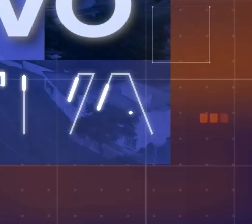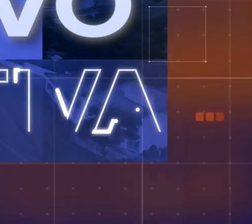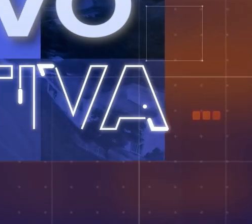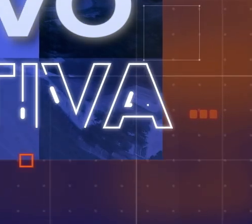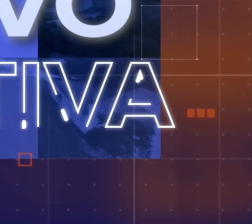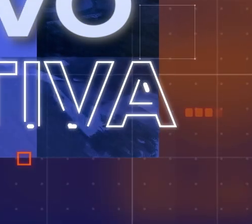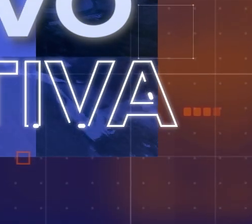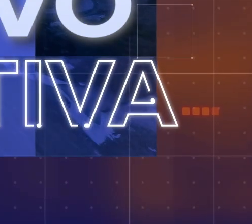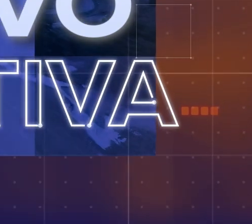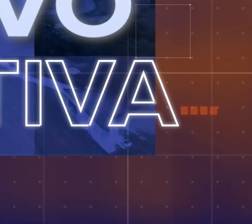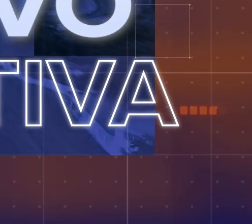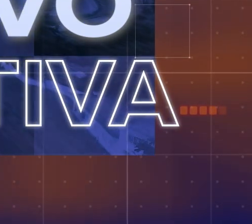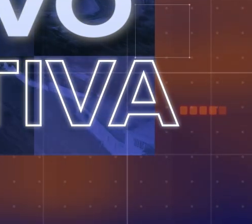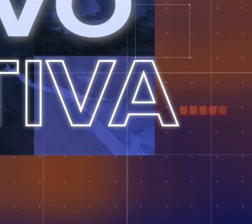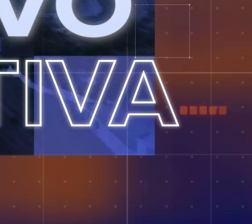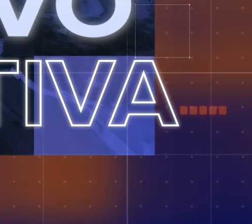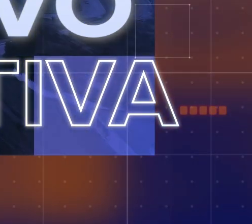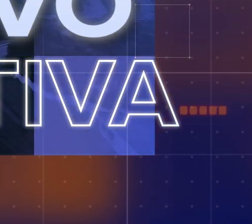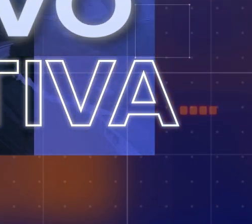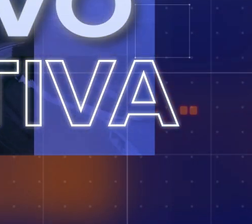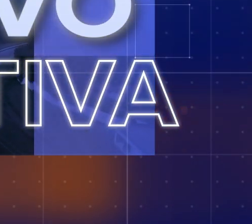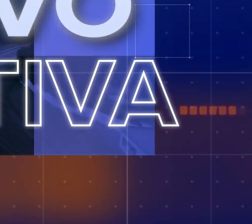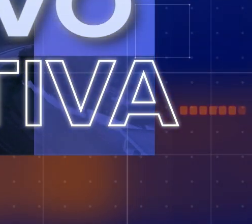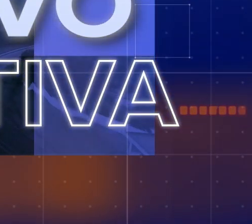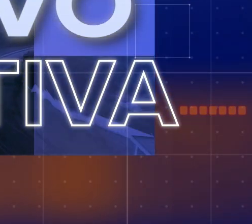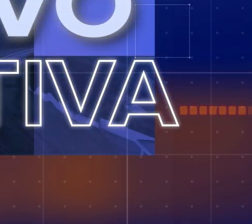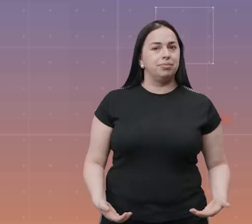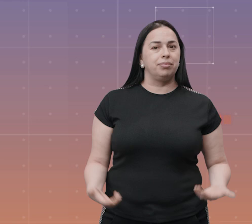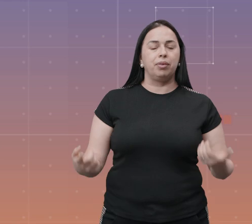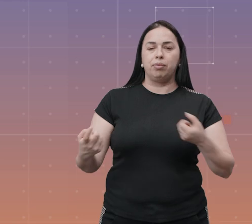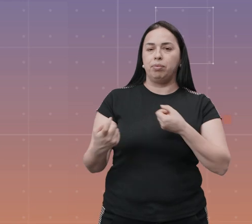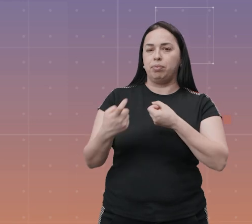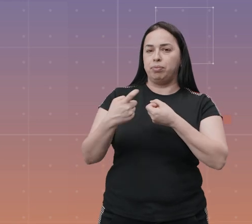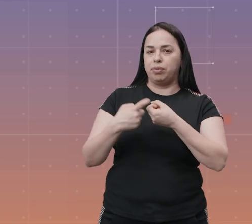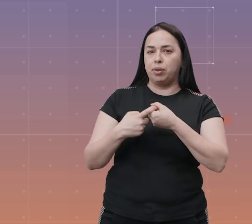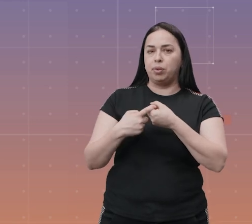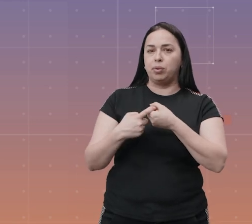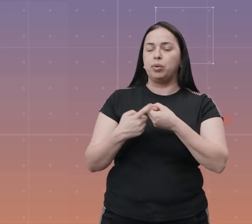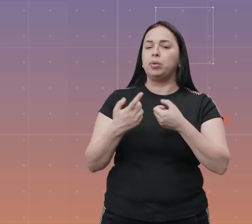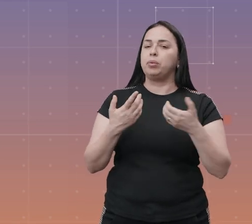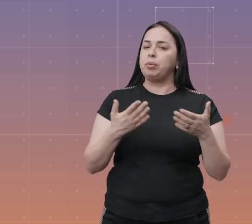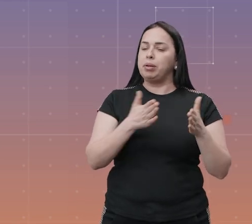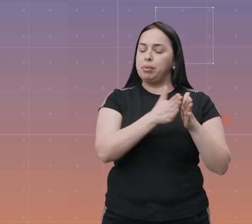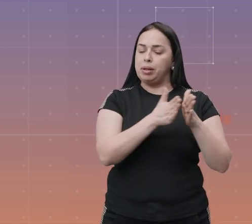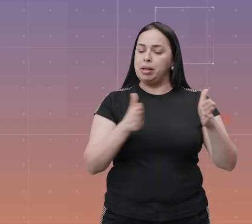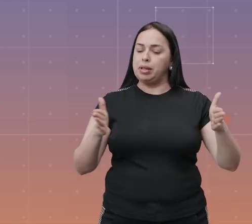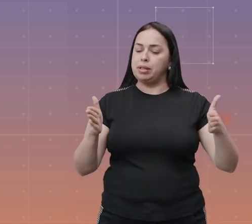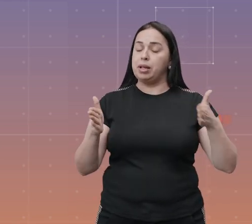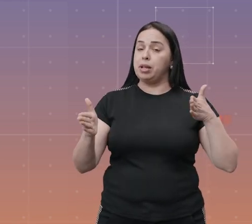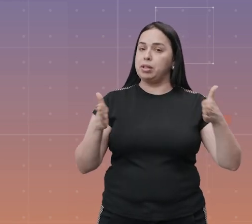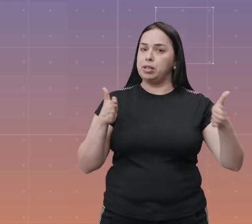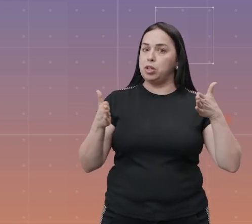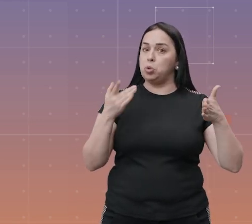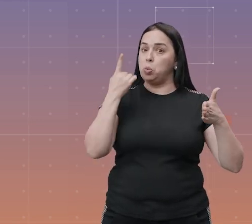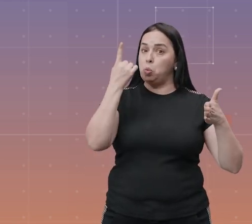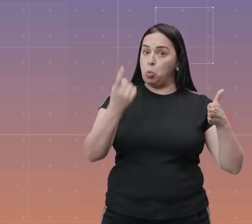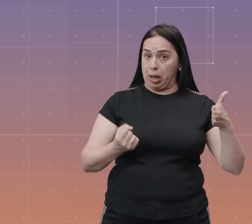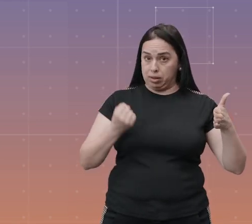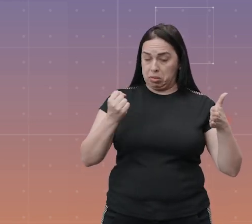Voltamos! Um ano, normalmente,